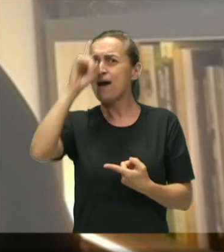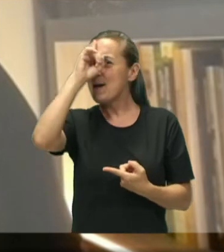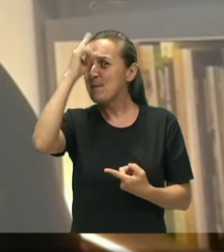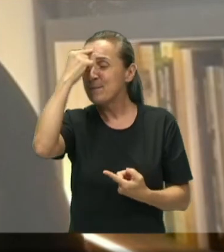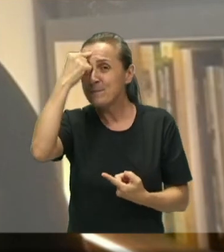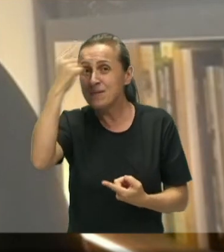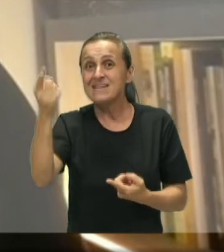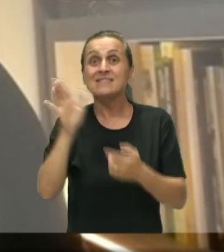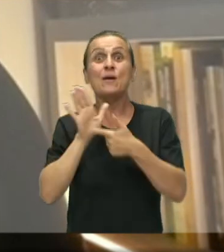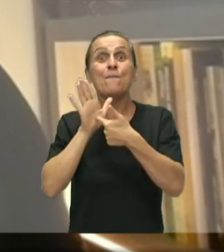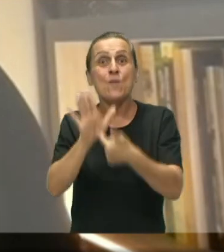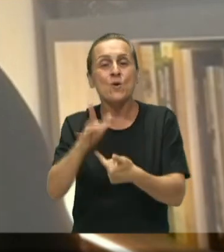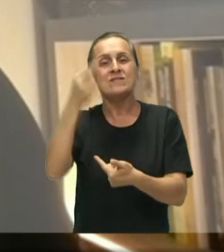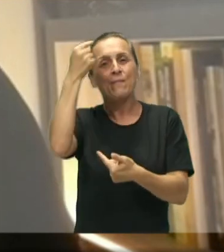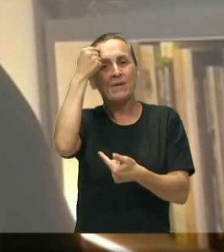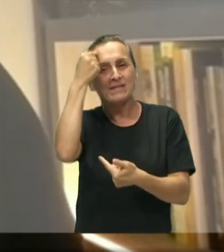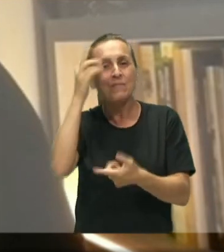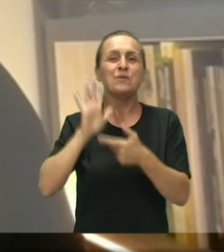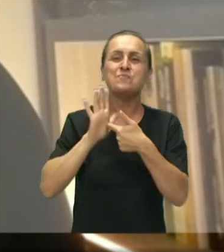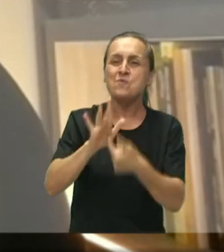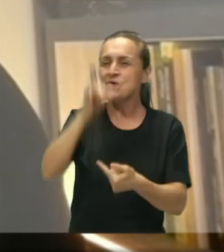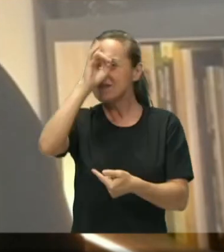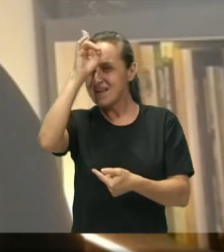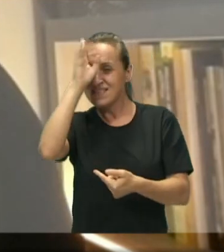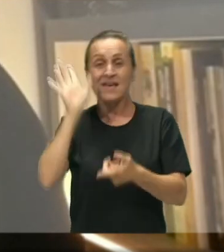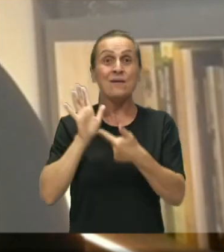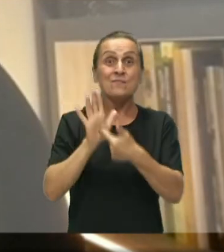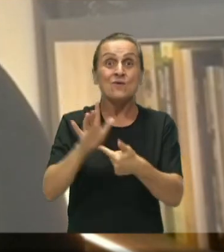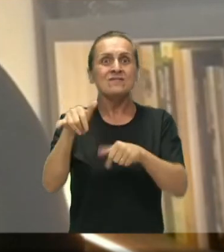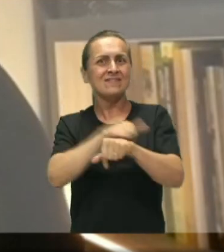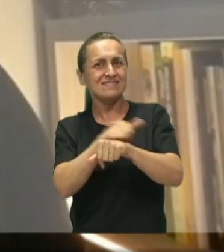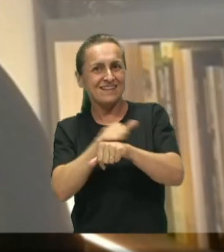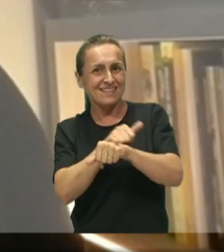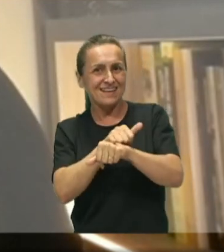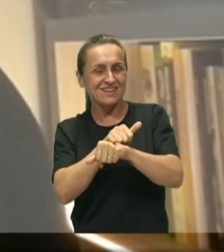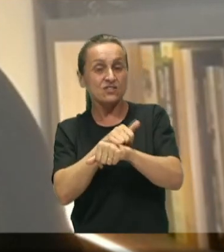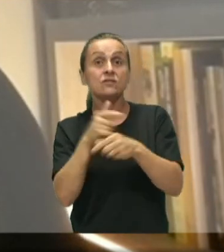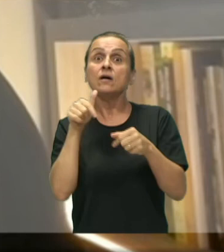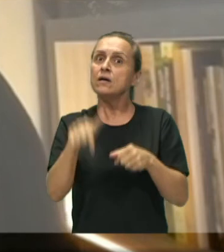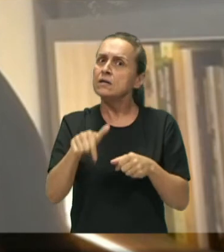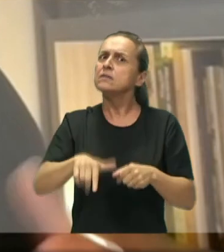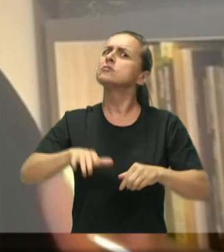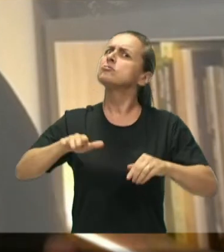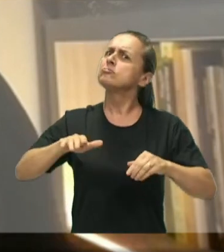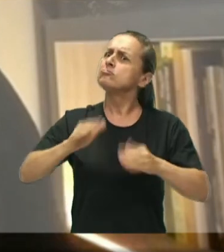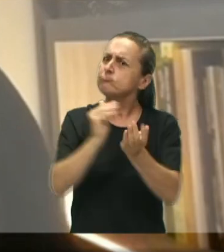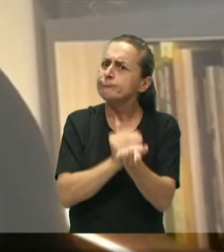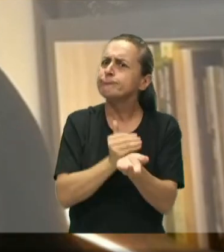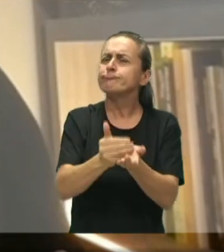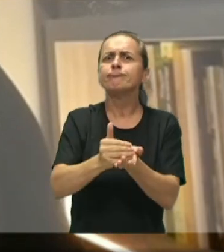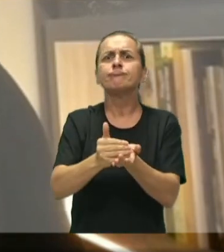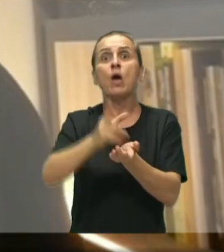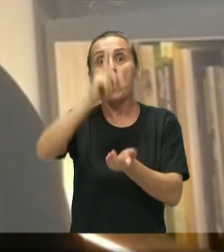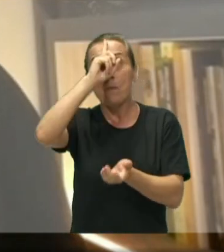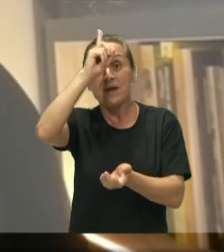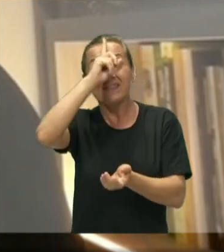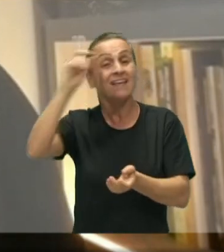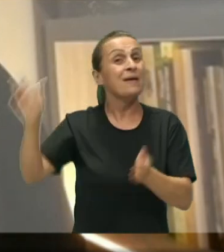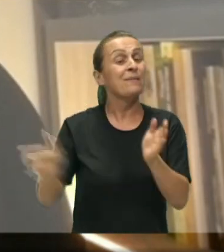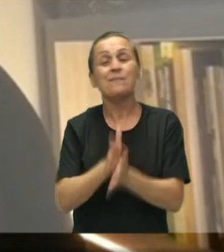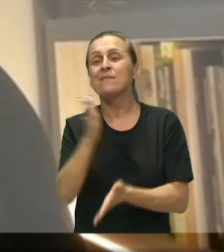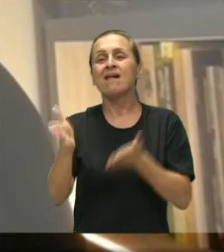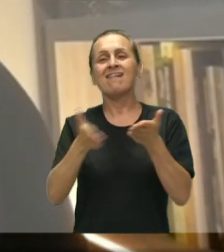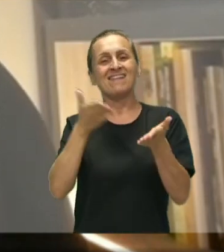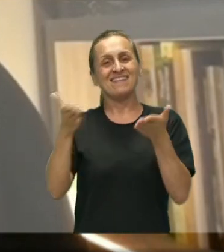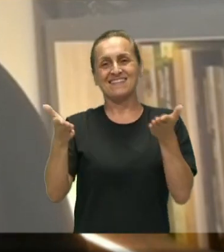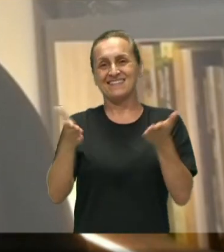pensamentos um pouco mais amiúde é uma é uma uma iniciativa muito rica a então